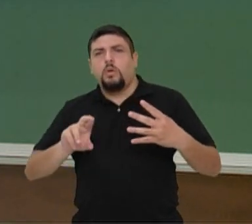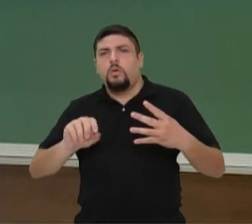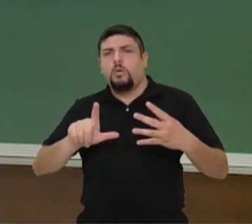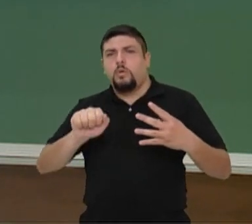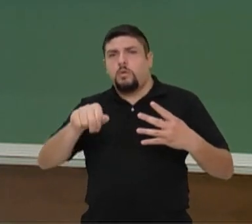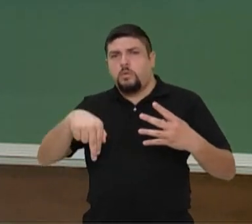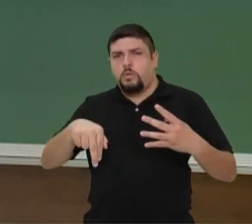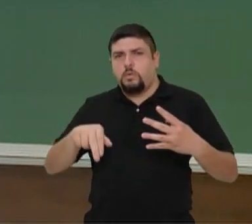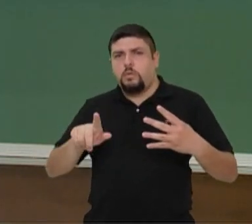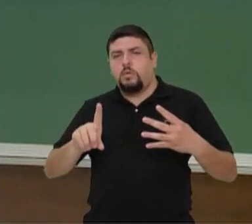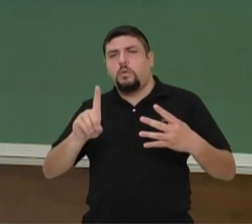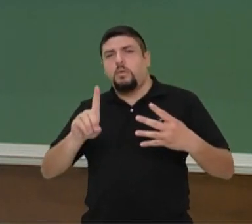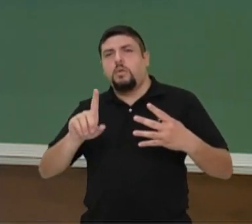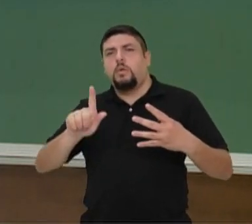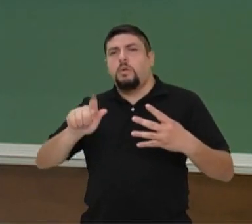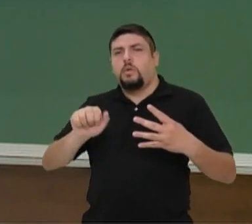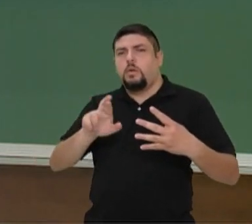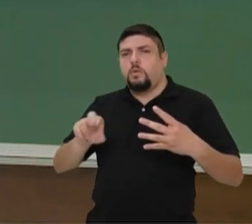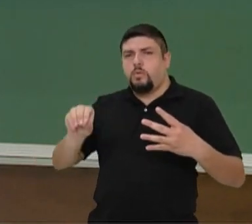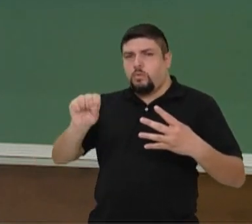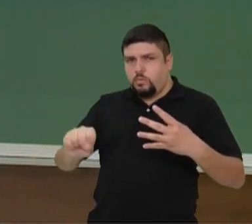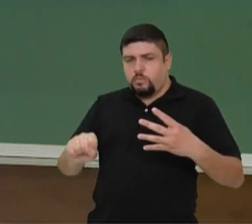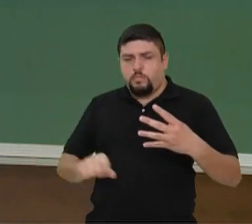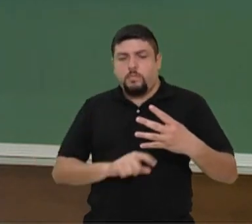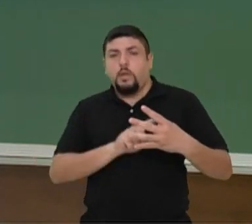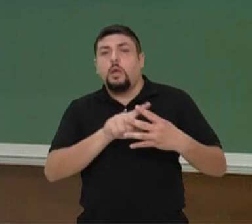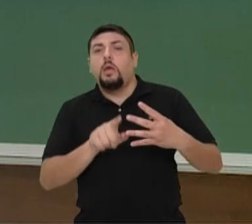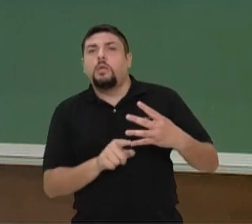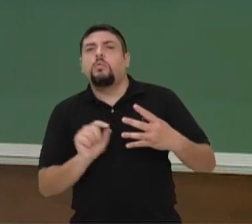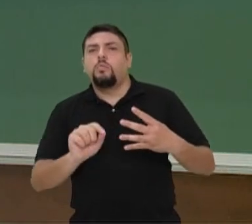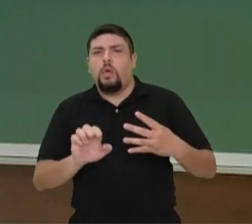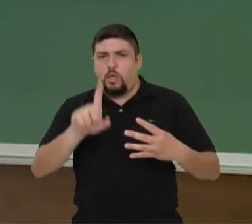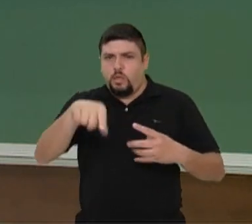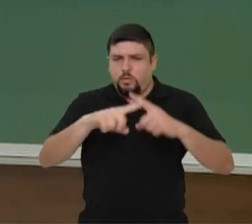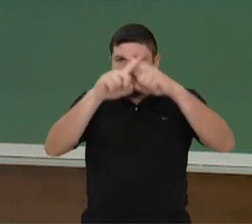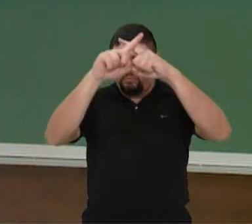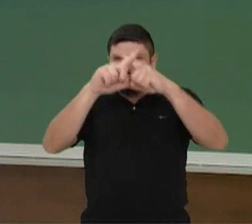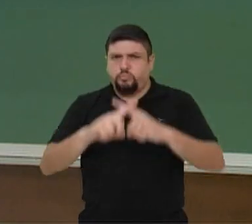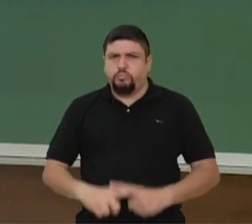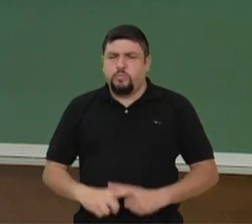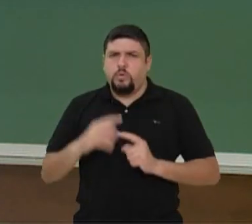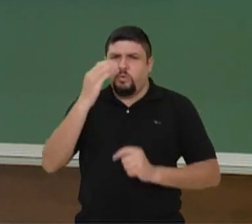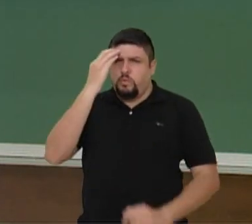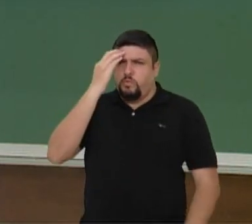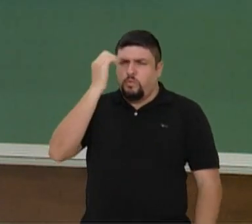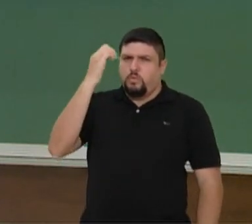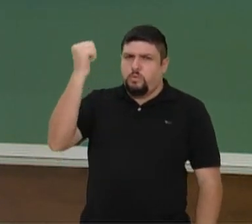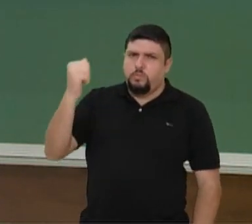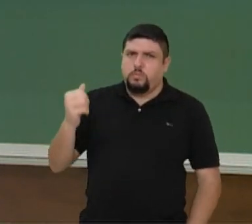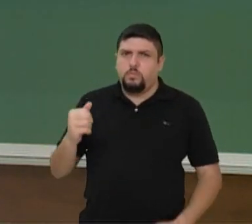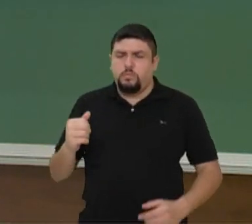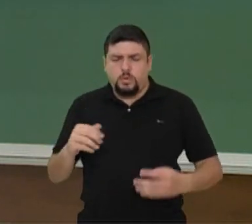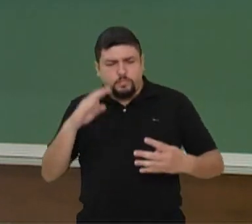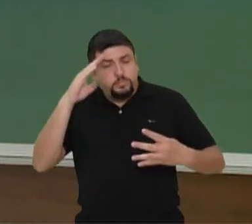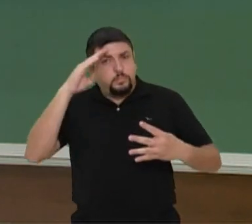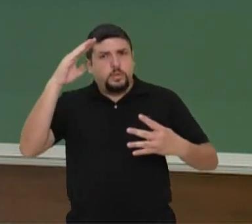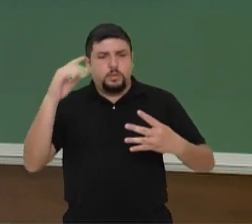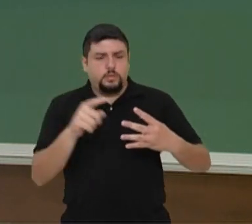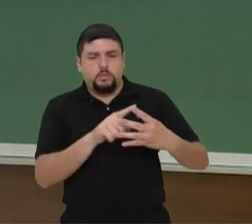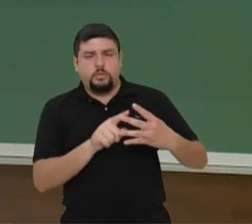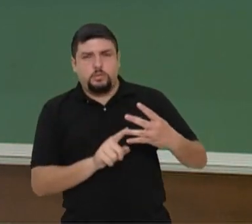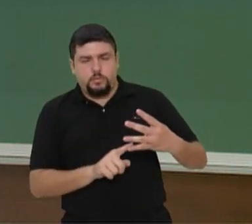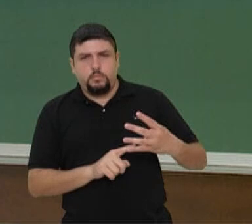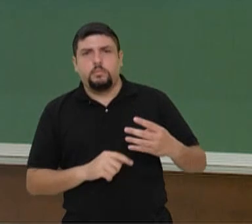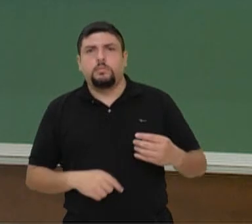4 campeonatos, os chamados Majors, são aí o top da conquista de um tenista, né, dentro do calendário de cada ano. Quando